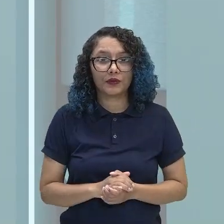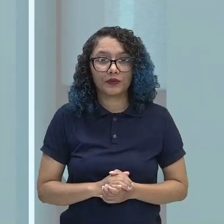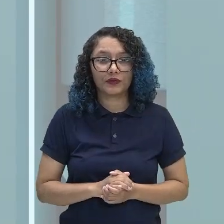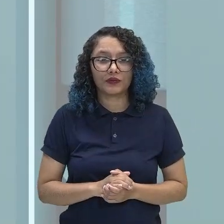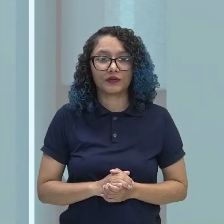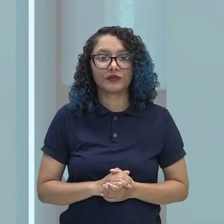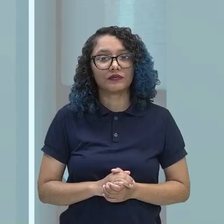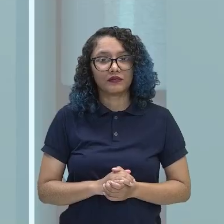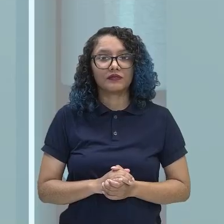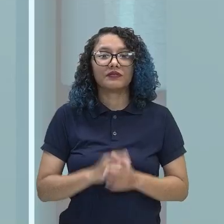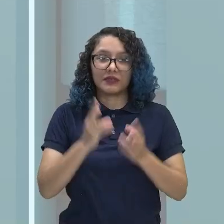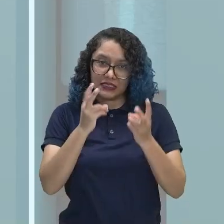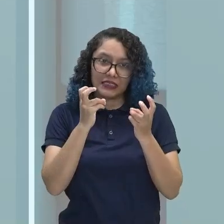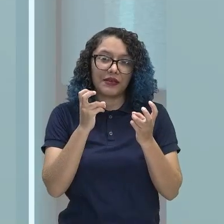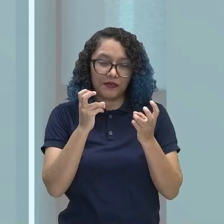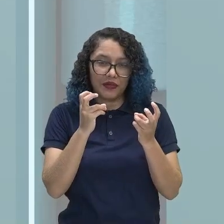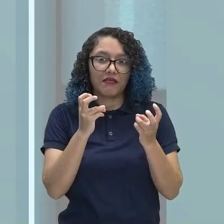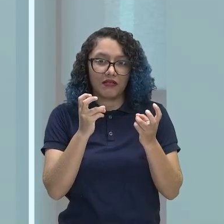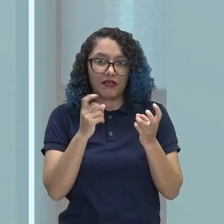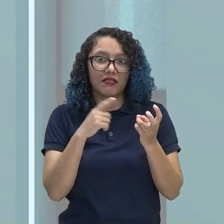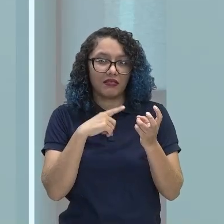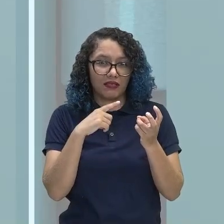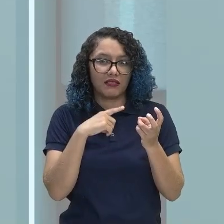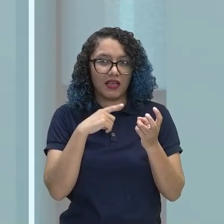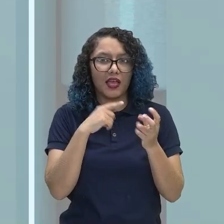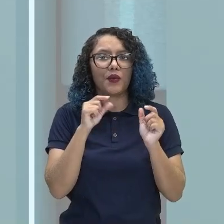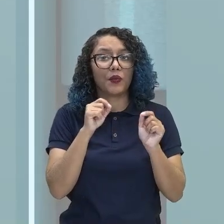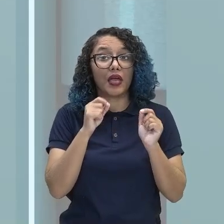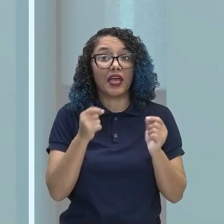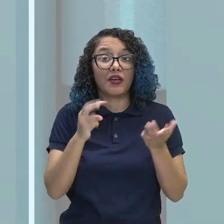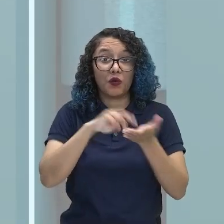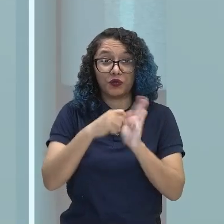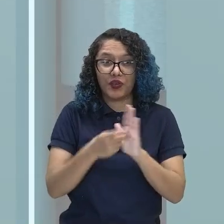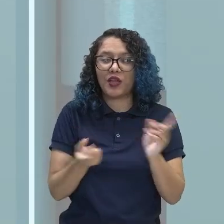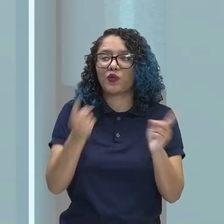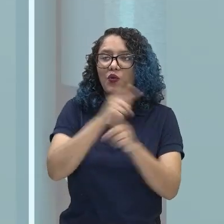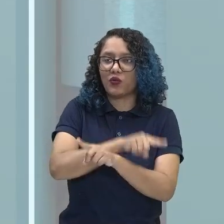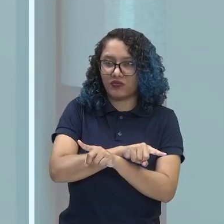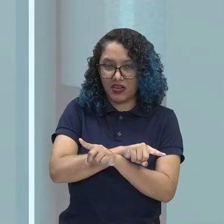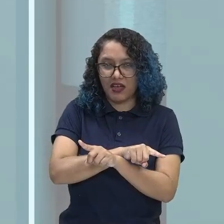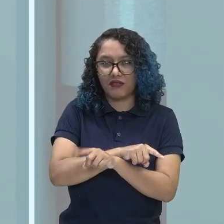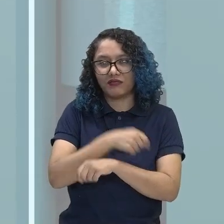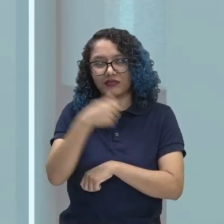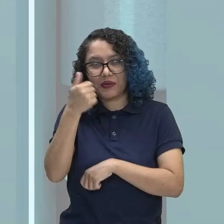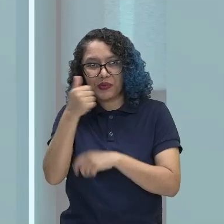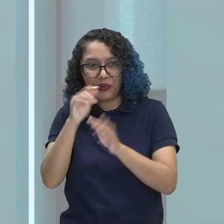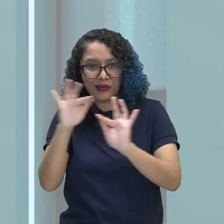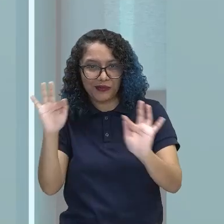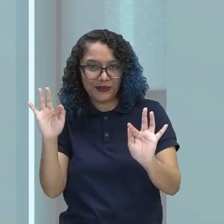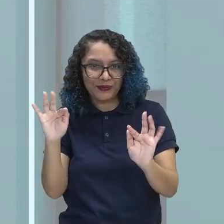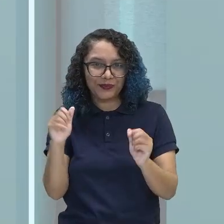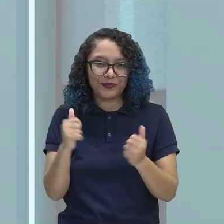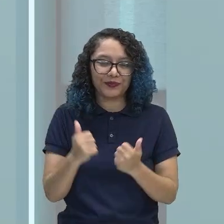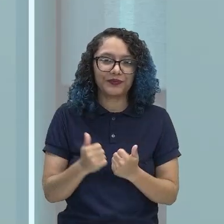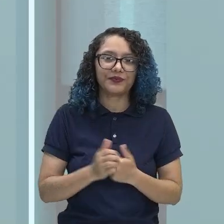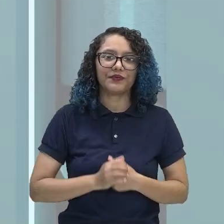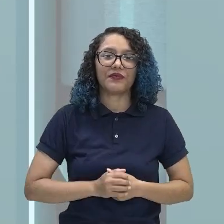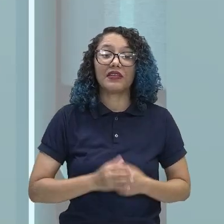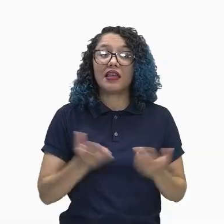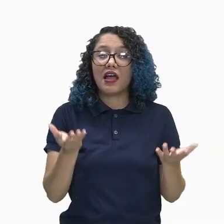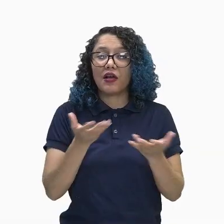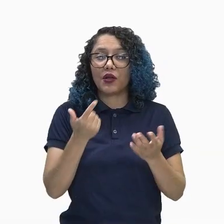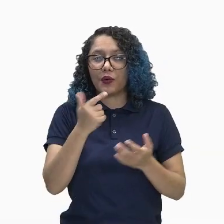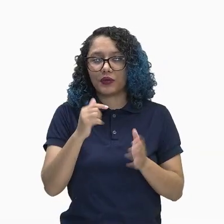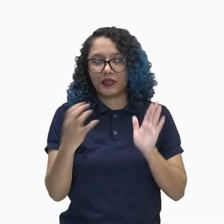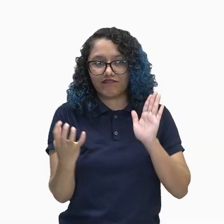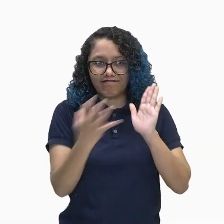você vai observar que está contrariando o que está sendo afirmado no primeiro momento. Já a hipérbole,